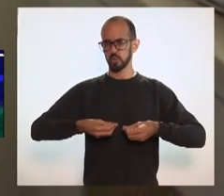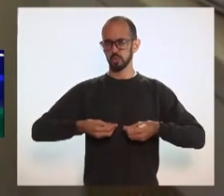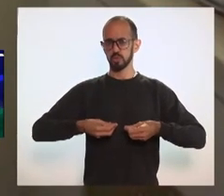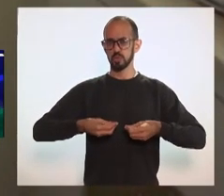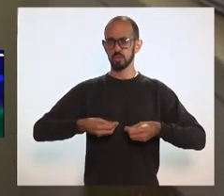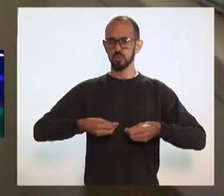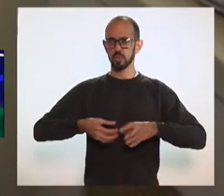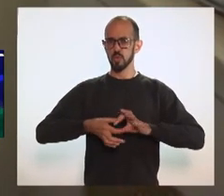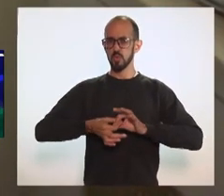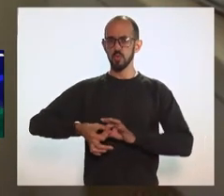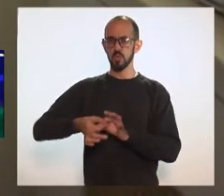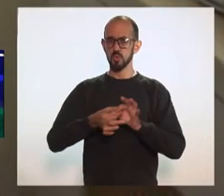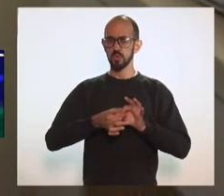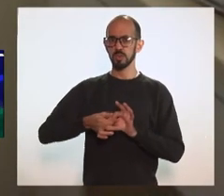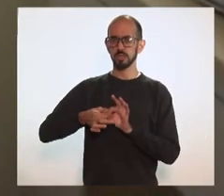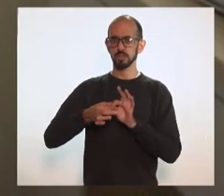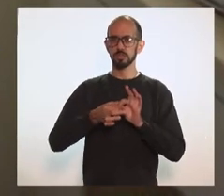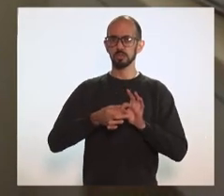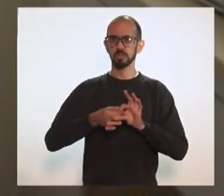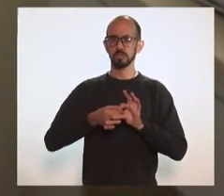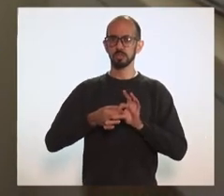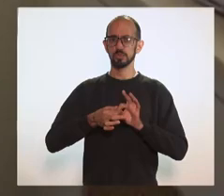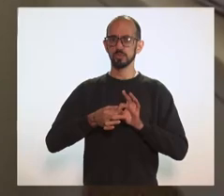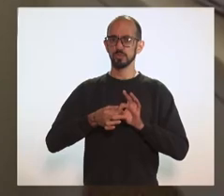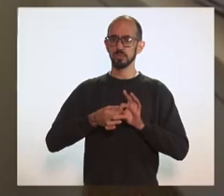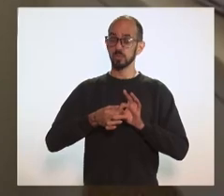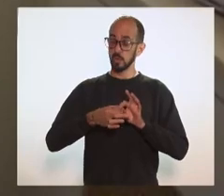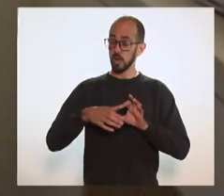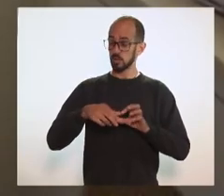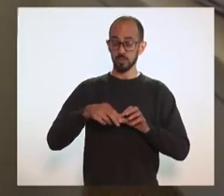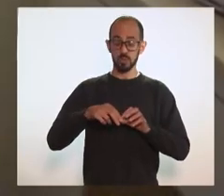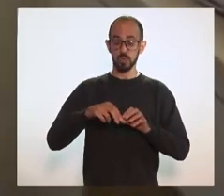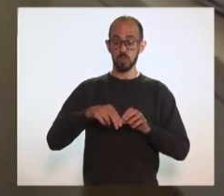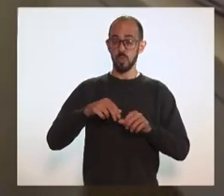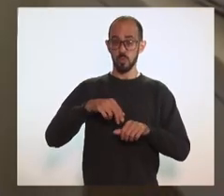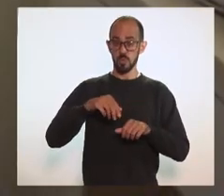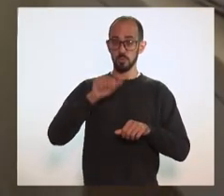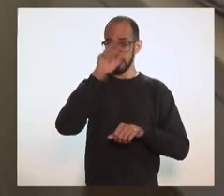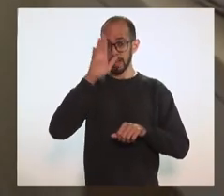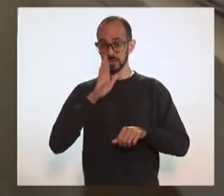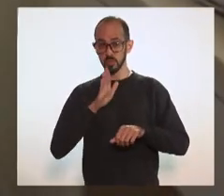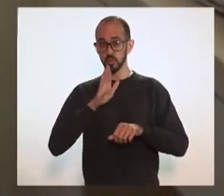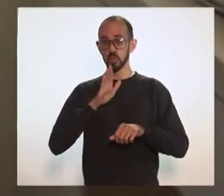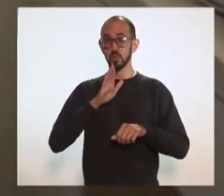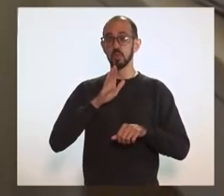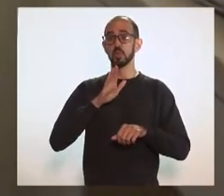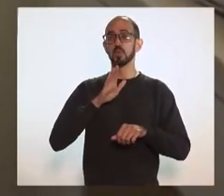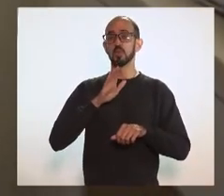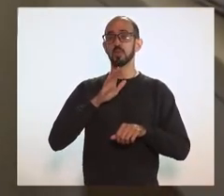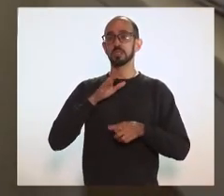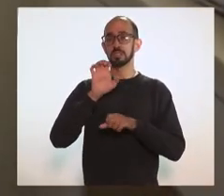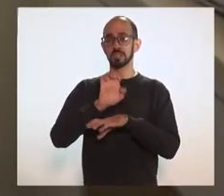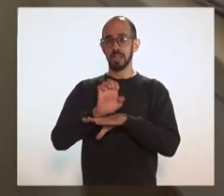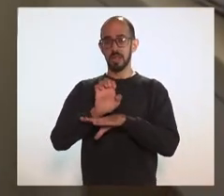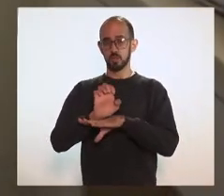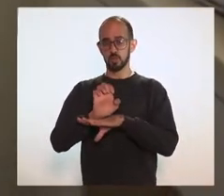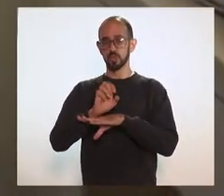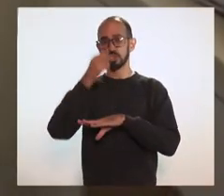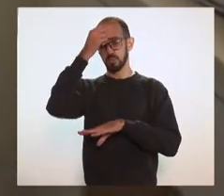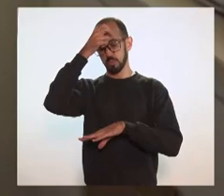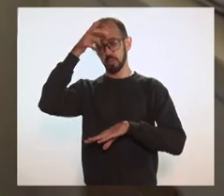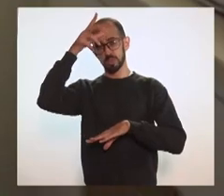a União, os estados e os municípios, de mãos